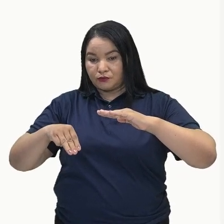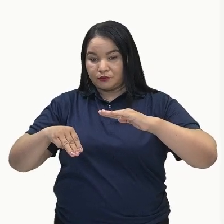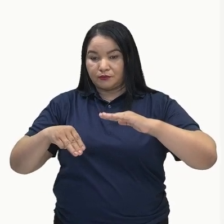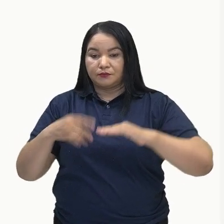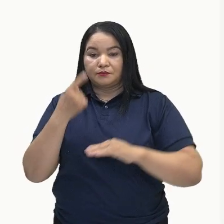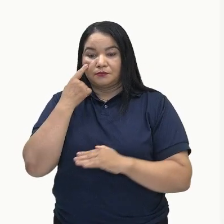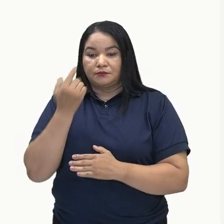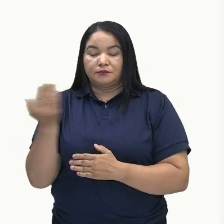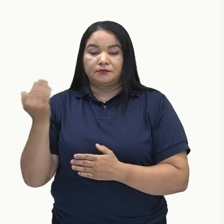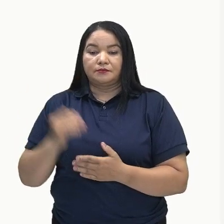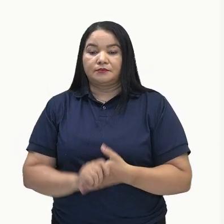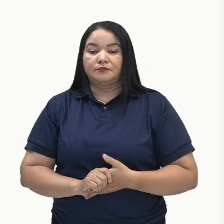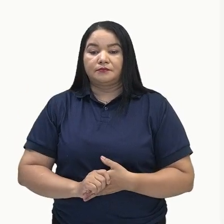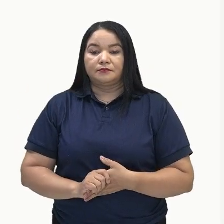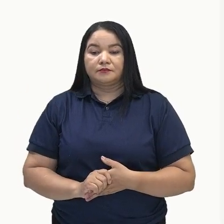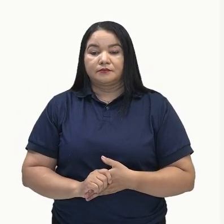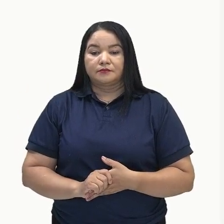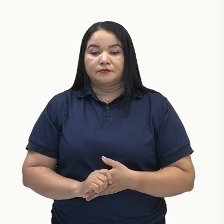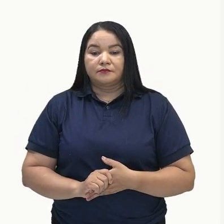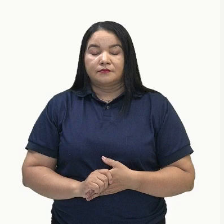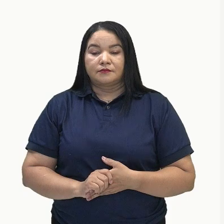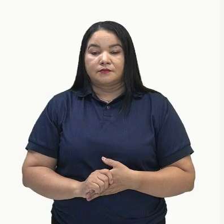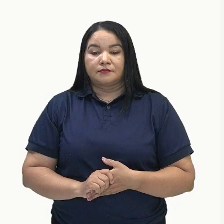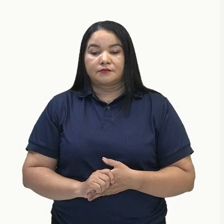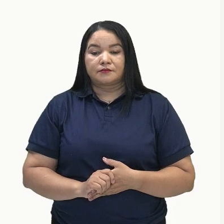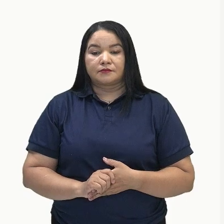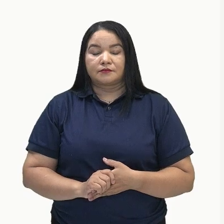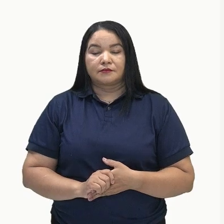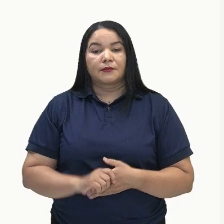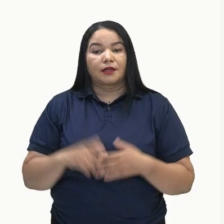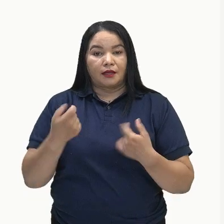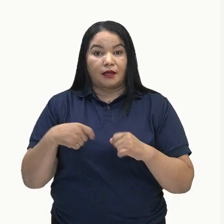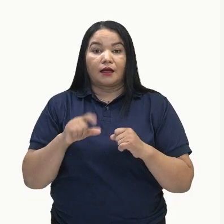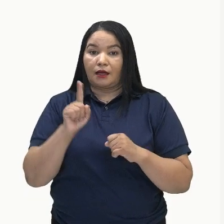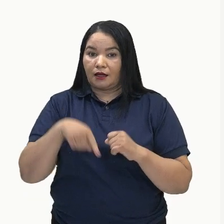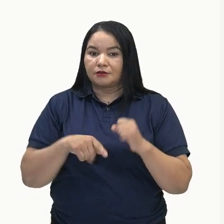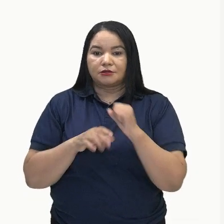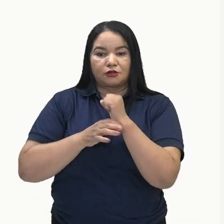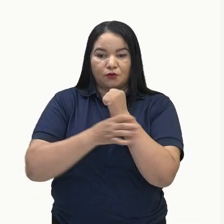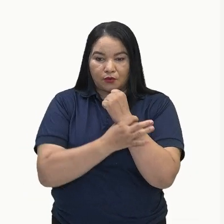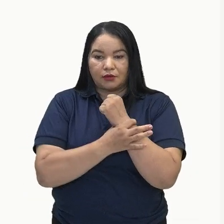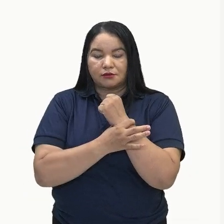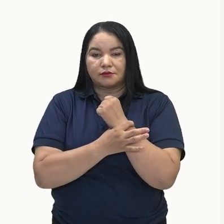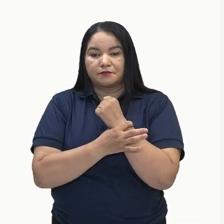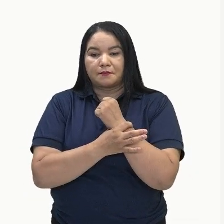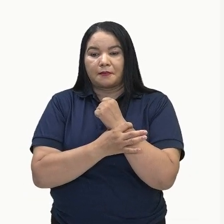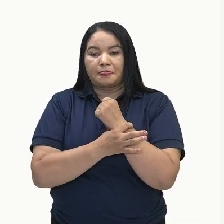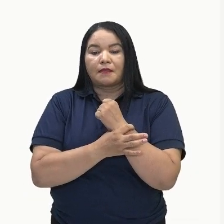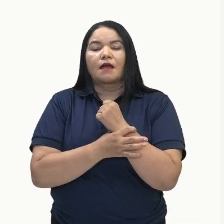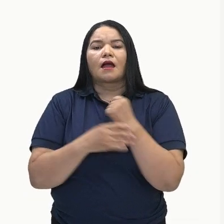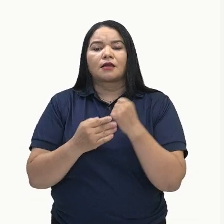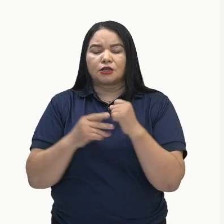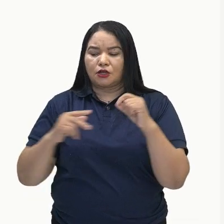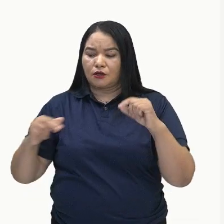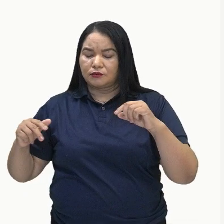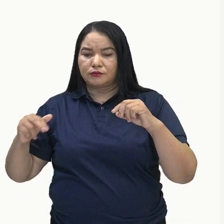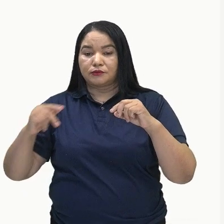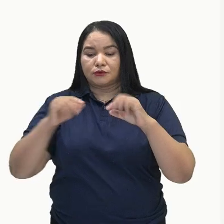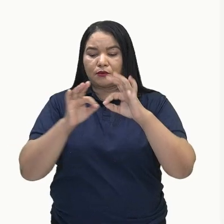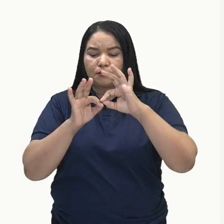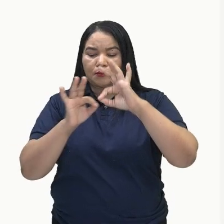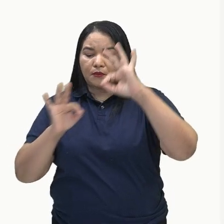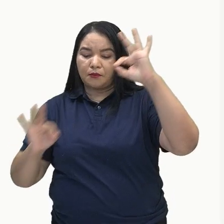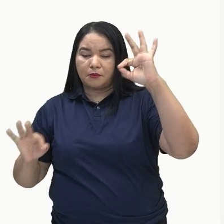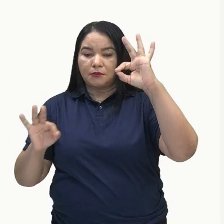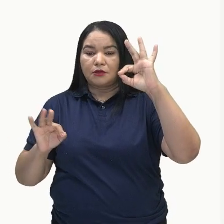metros de distância do muro, né, por segurança. Bom, qual deve ser o comprimento da escada? Alunos, ele quer